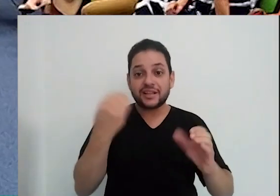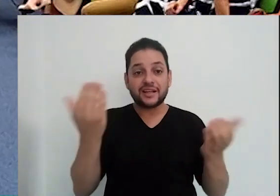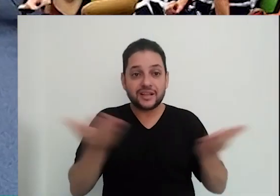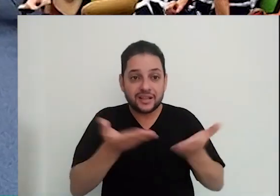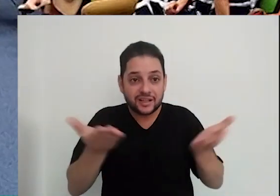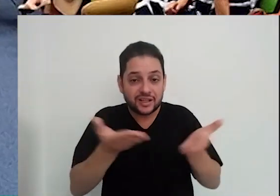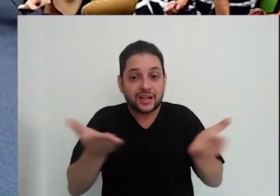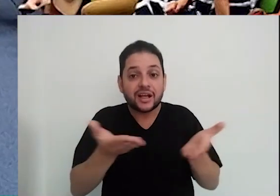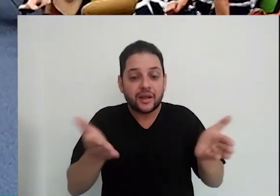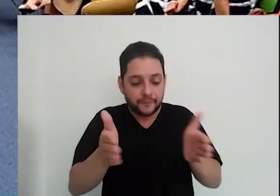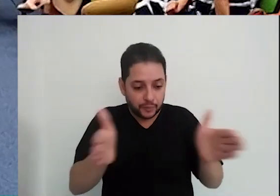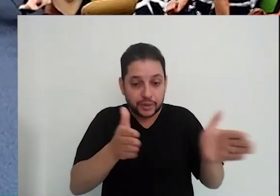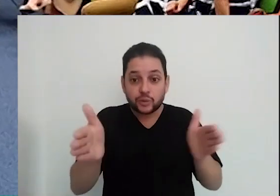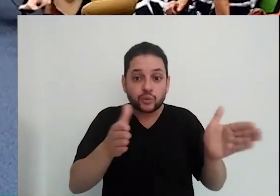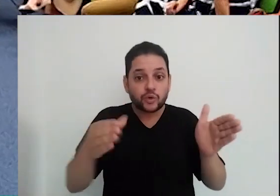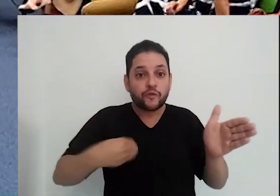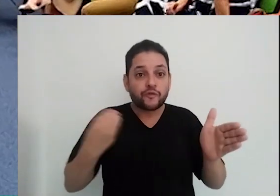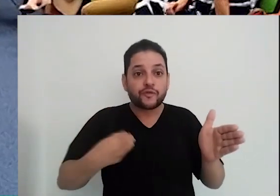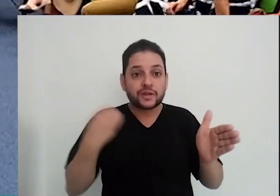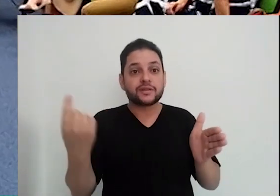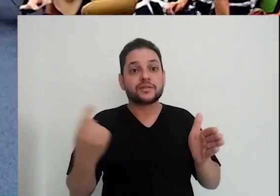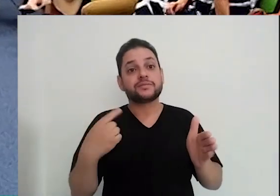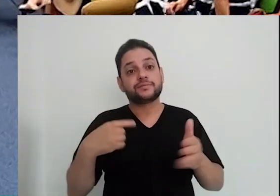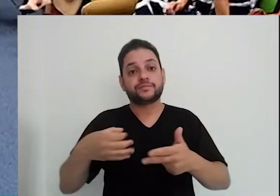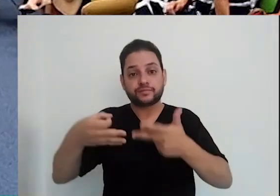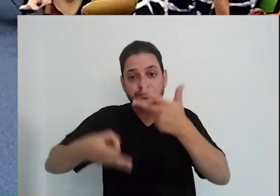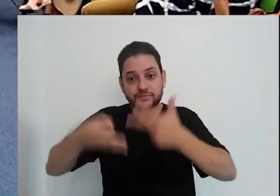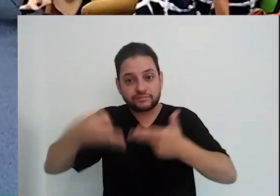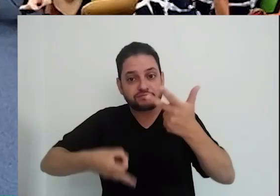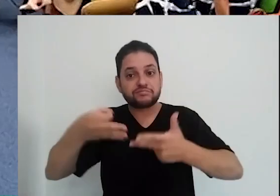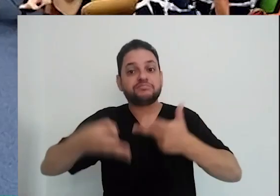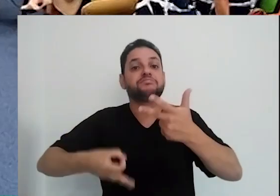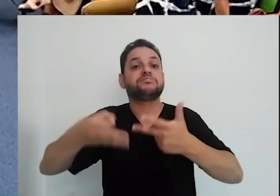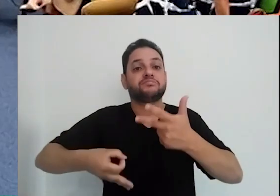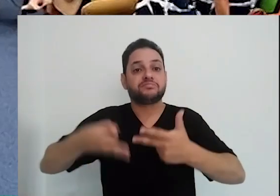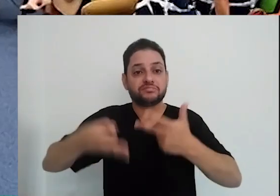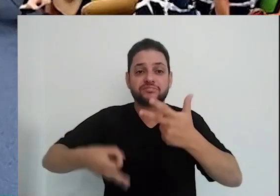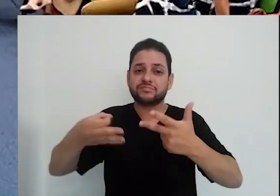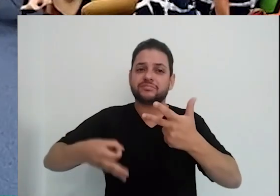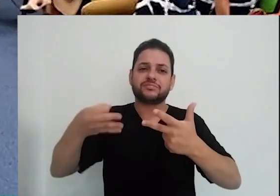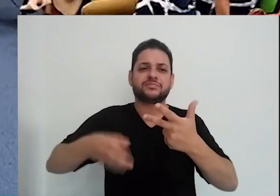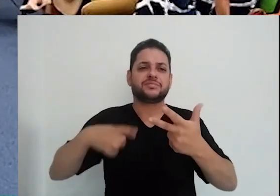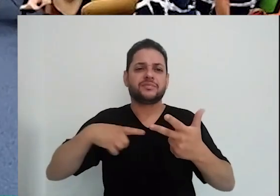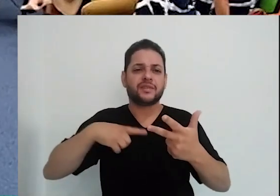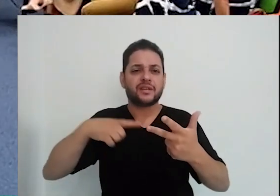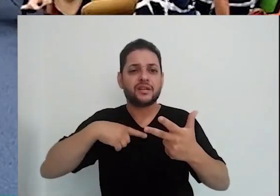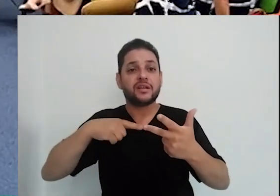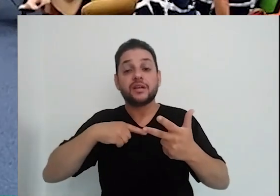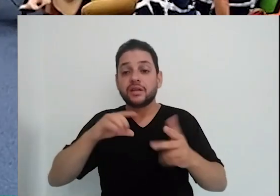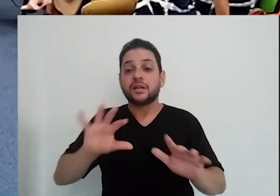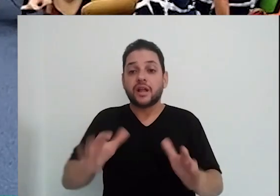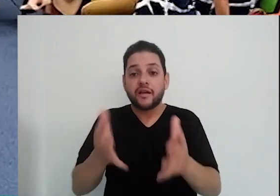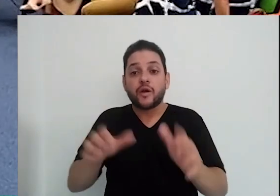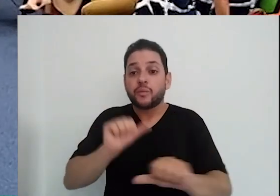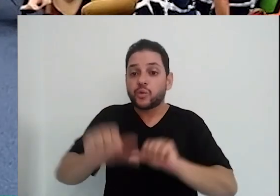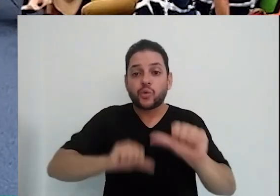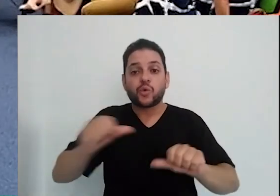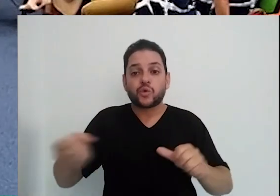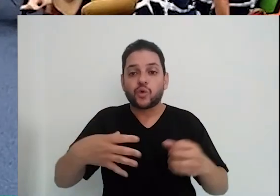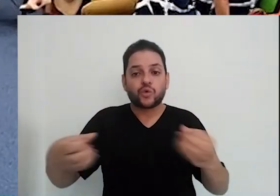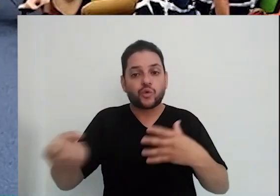a gente vive no poder judiciário que é um momento que há muito estímulo à inovação a novas formas de